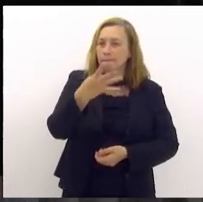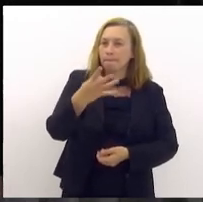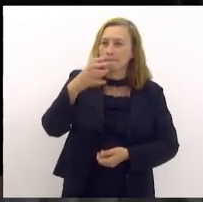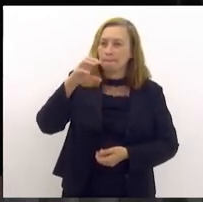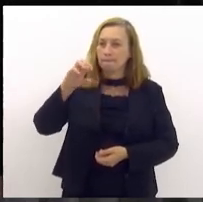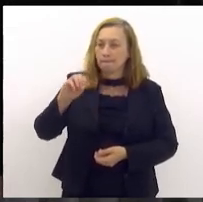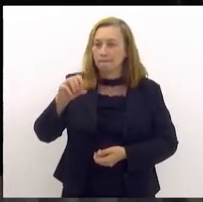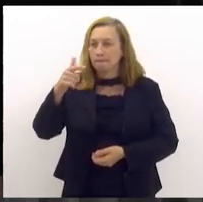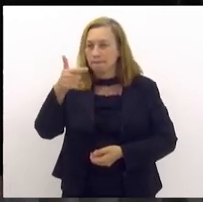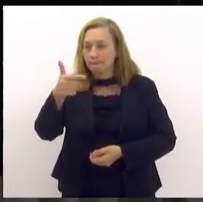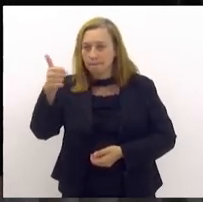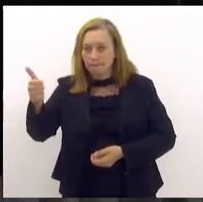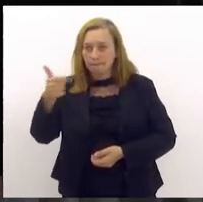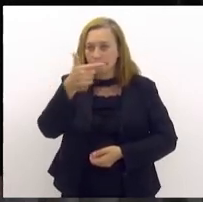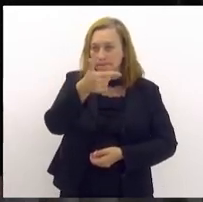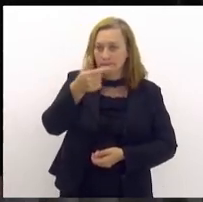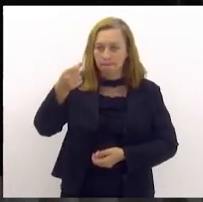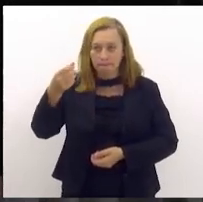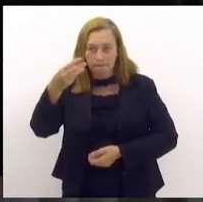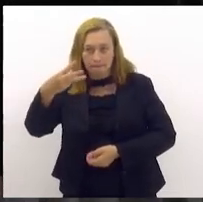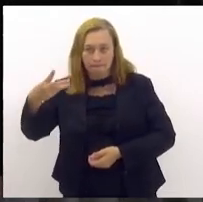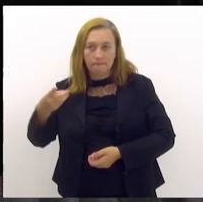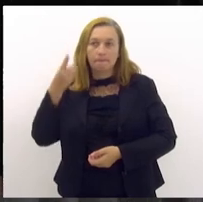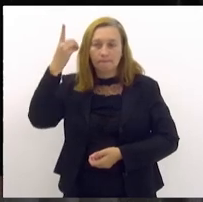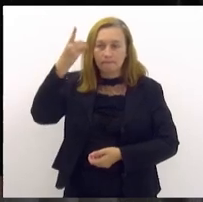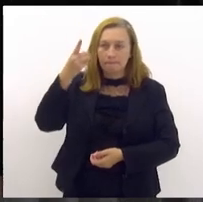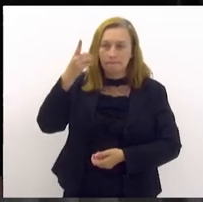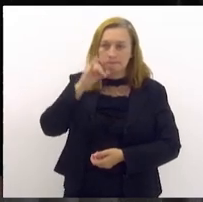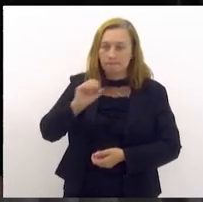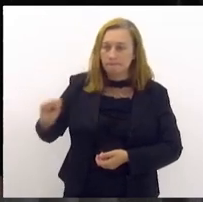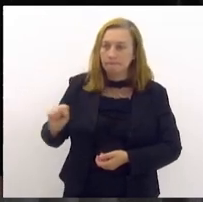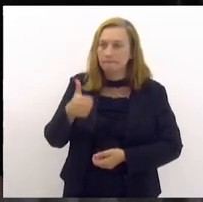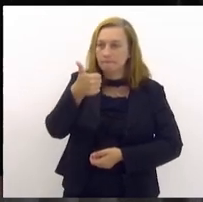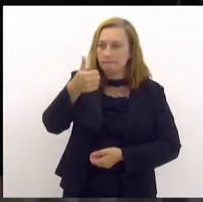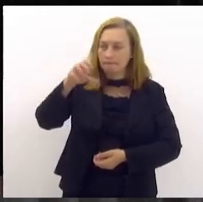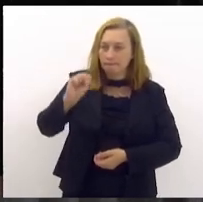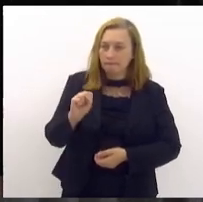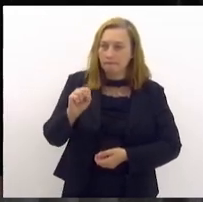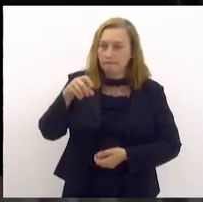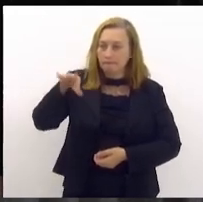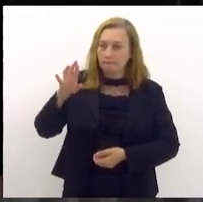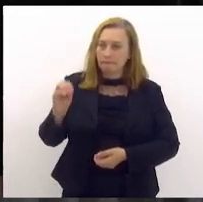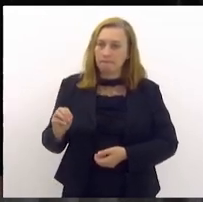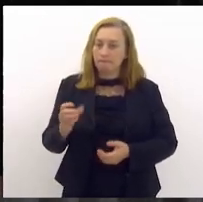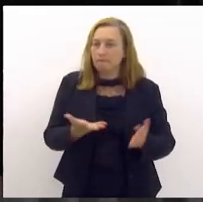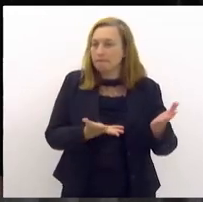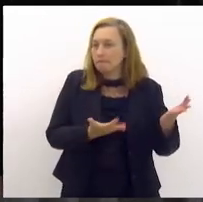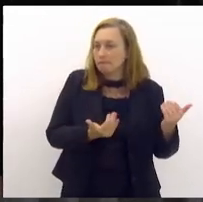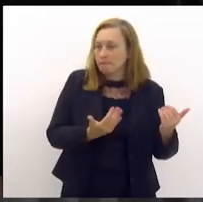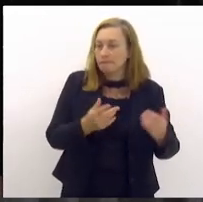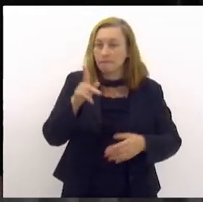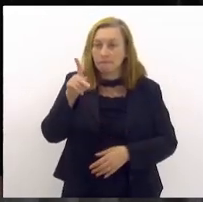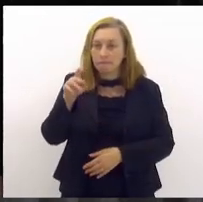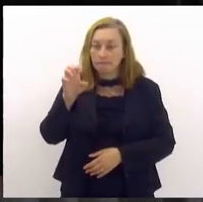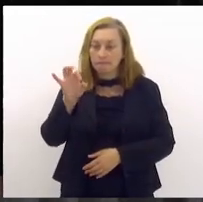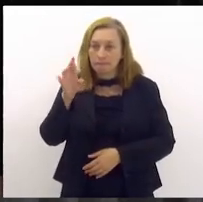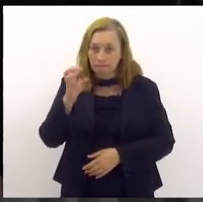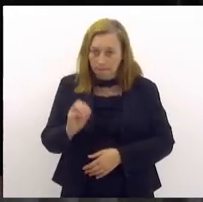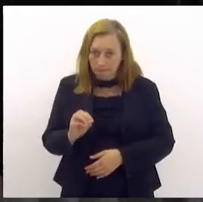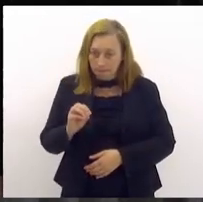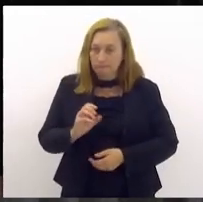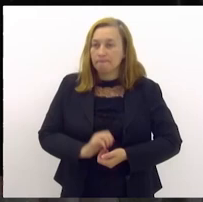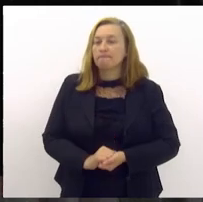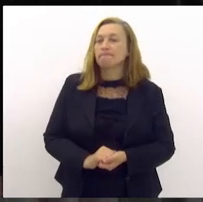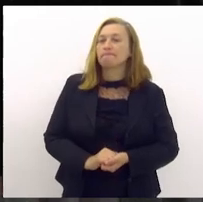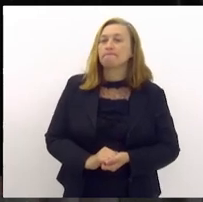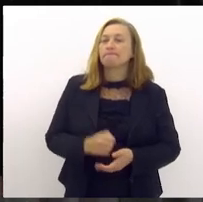421 de 2023, que institui o dia 18 de maio como dia de luta pelo jovem Pedro, jovem João Pedro Matos